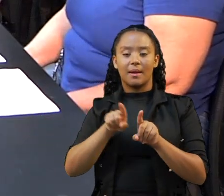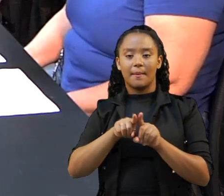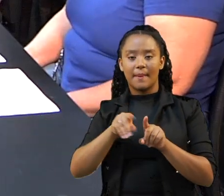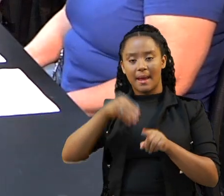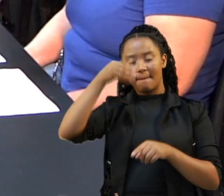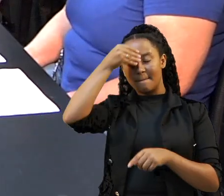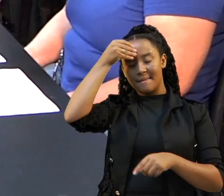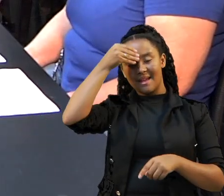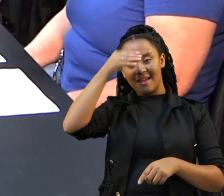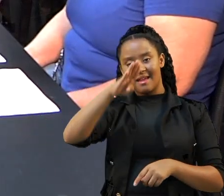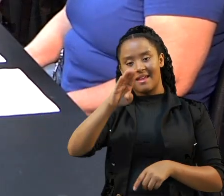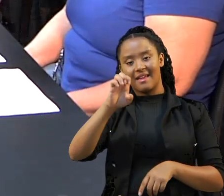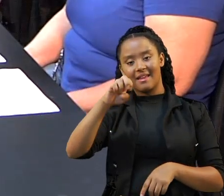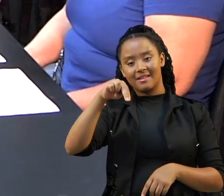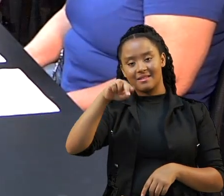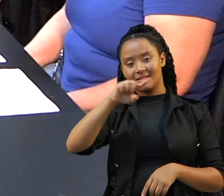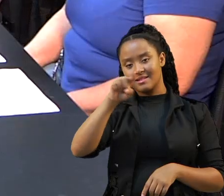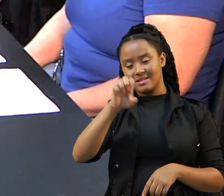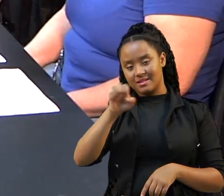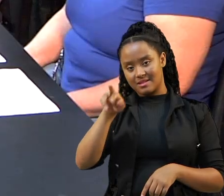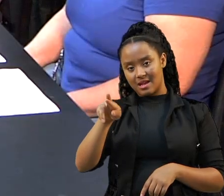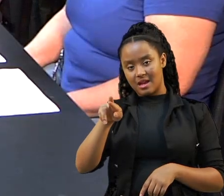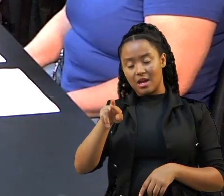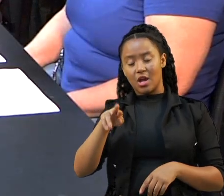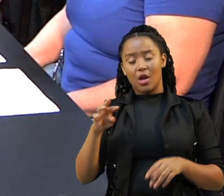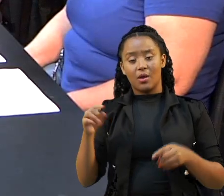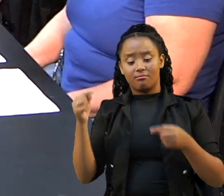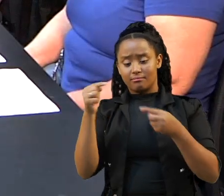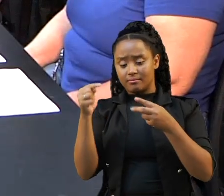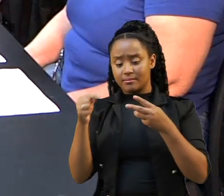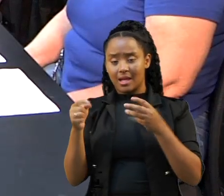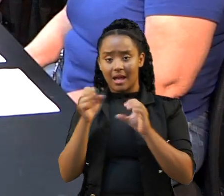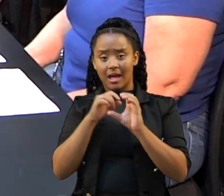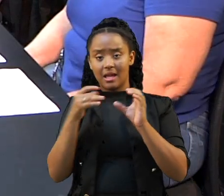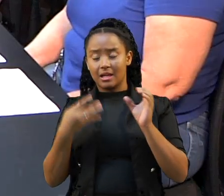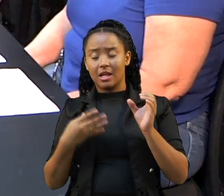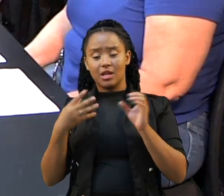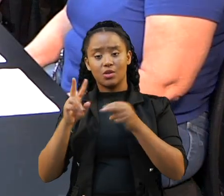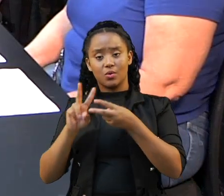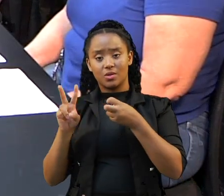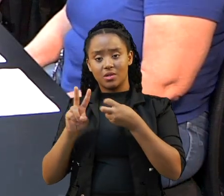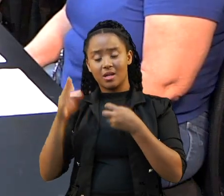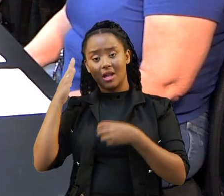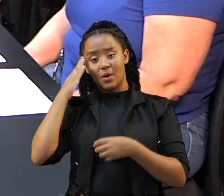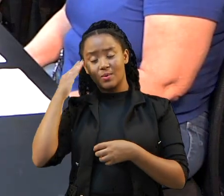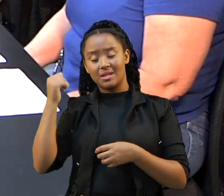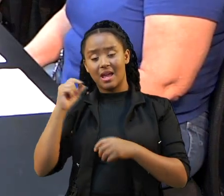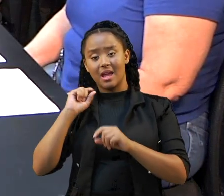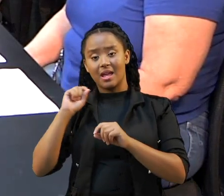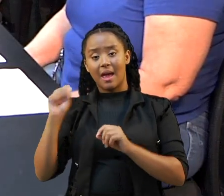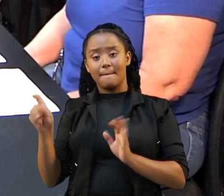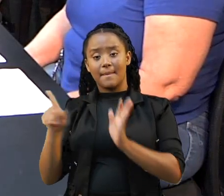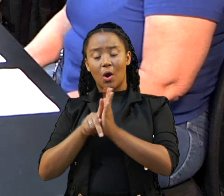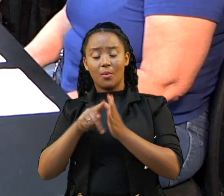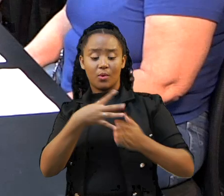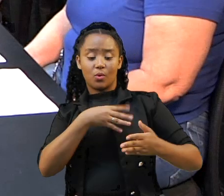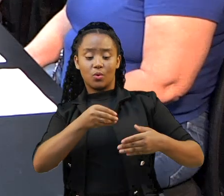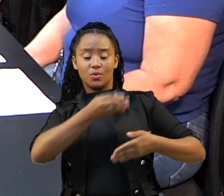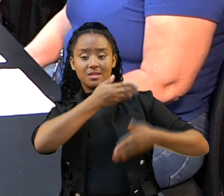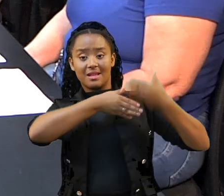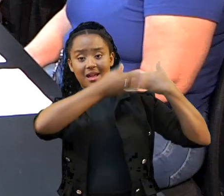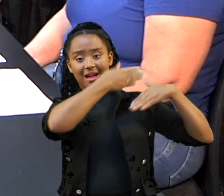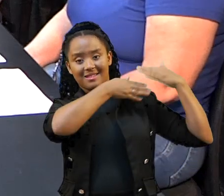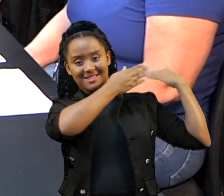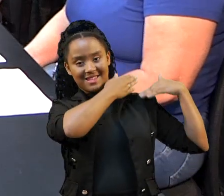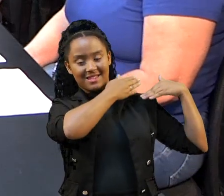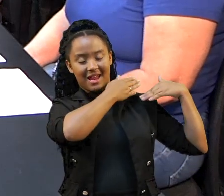benzimento, essas coisas foram passadas. Eu sei que é de origem indígena, eu sei que foram nossos ancestrais, só que a gente não entende